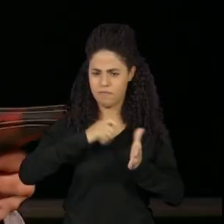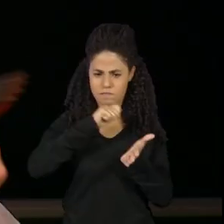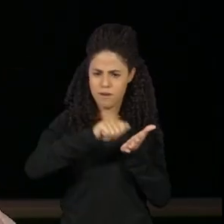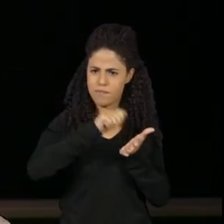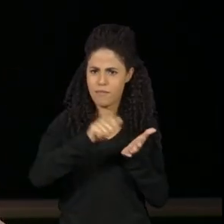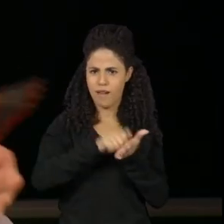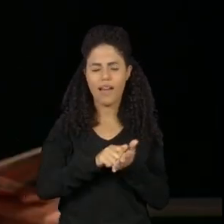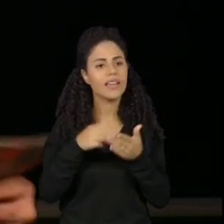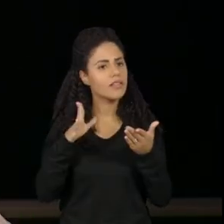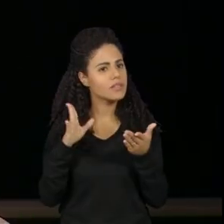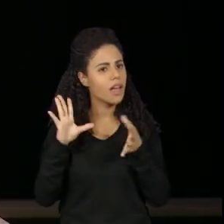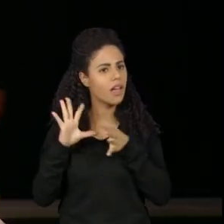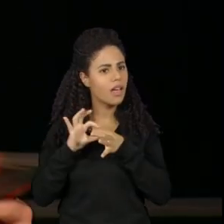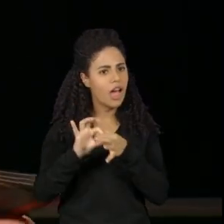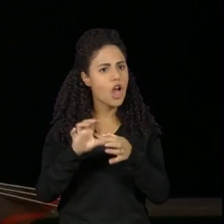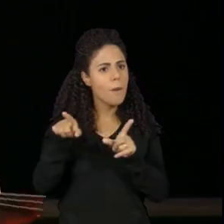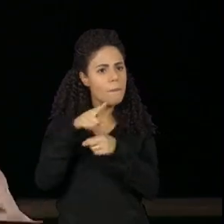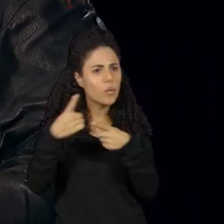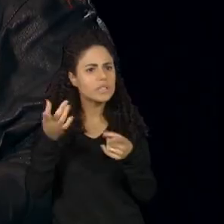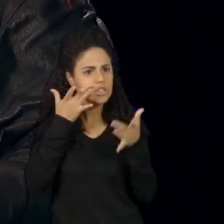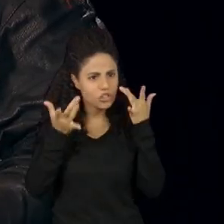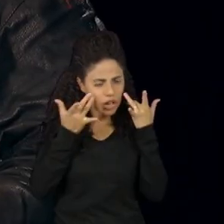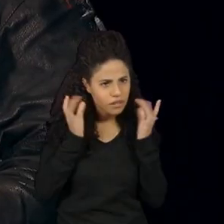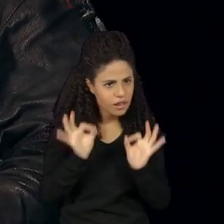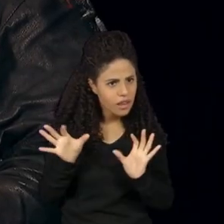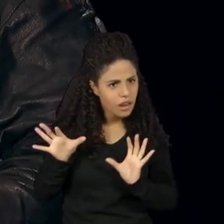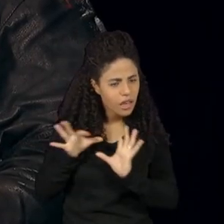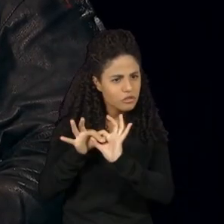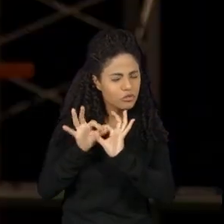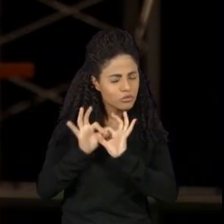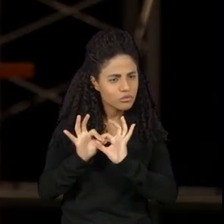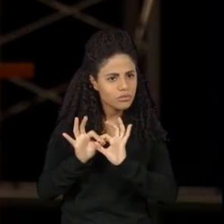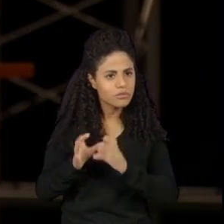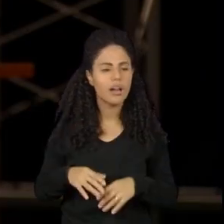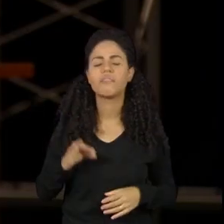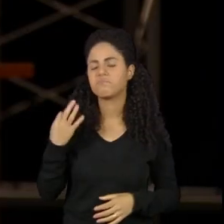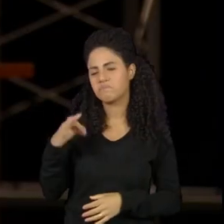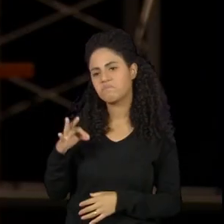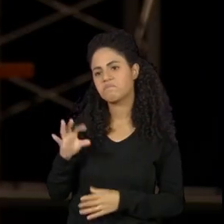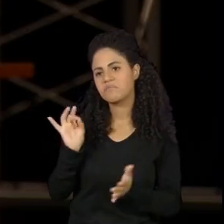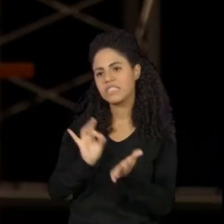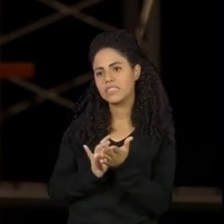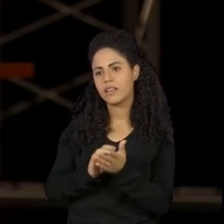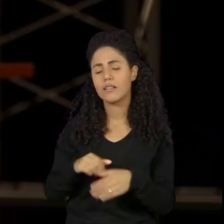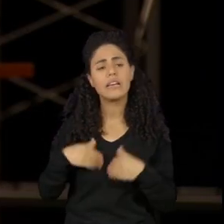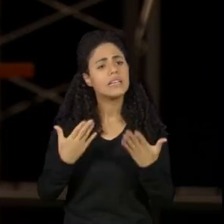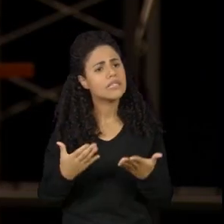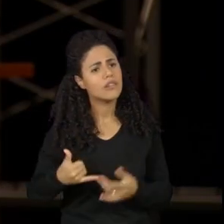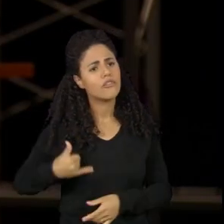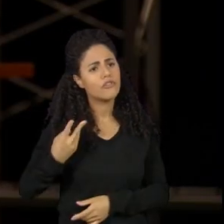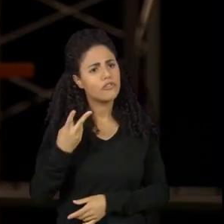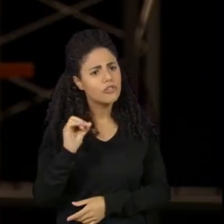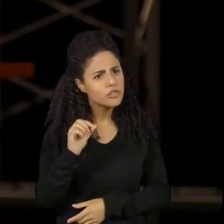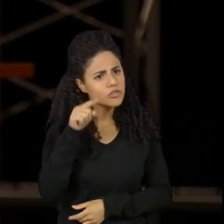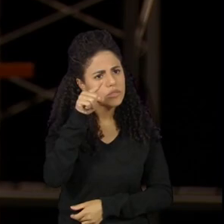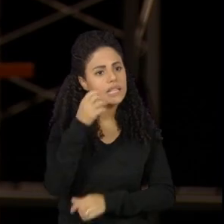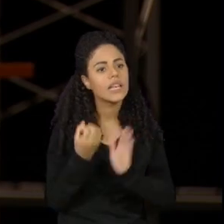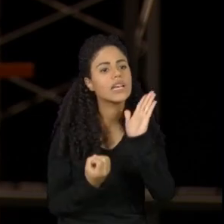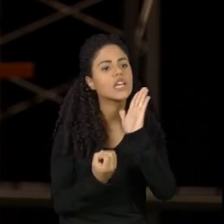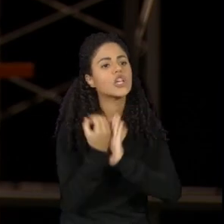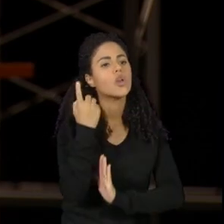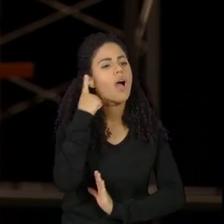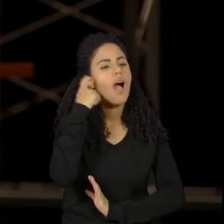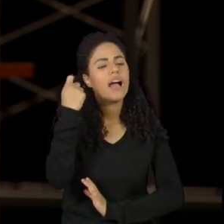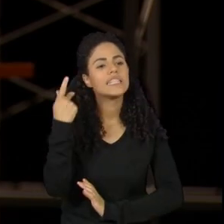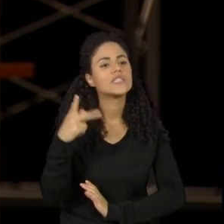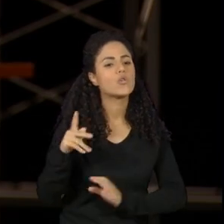coisa casada mesmo, a música com o teatro. É, exatamente. Então, aí, aos 20 anos de idade, você cria o seu próprio grupo